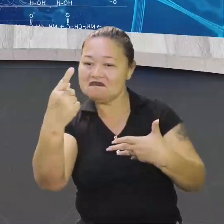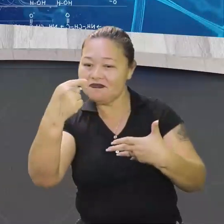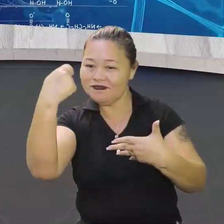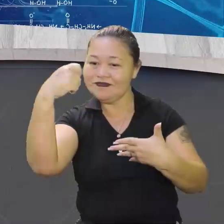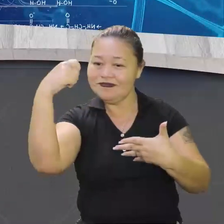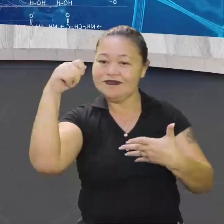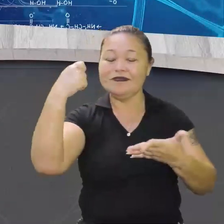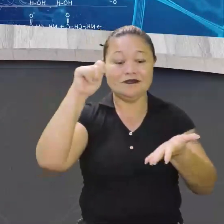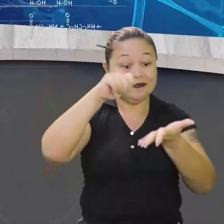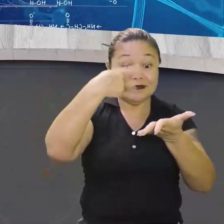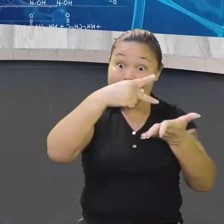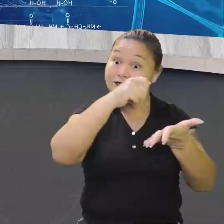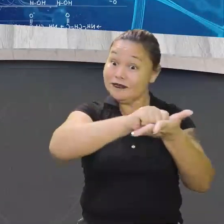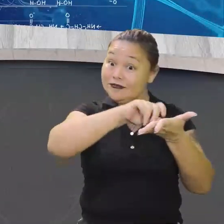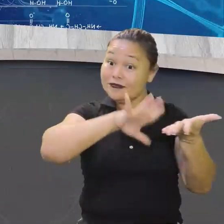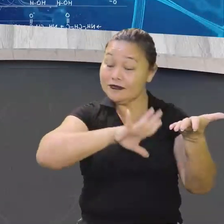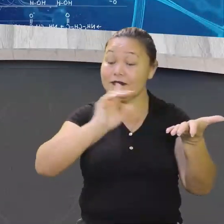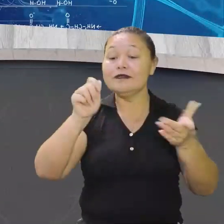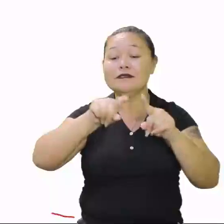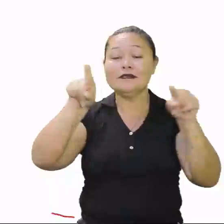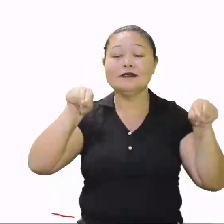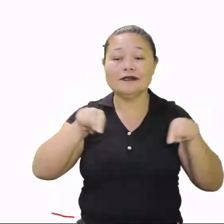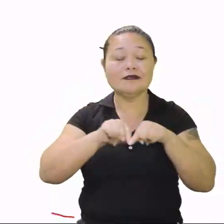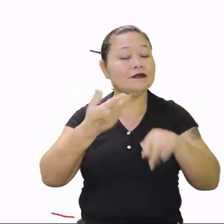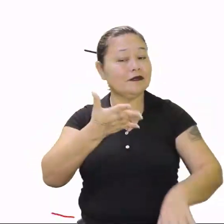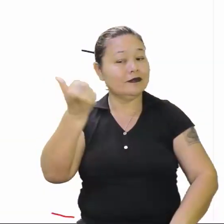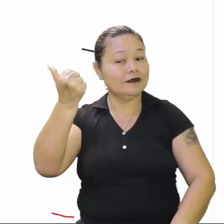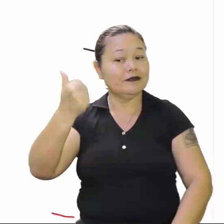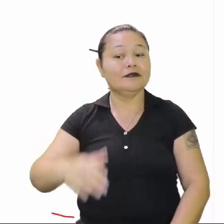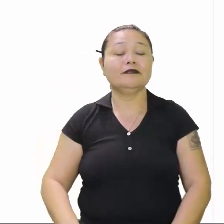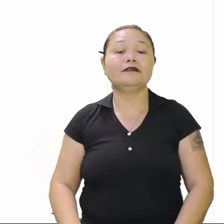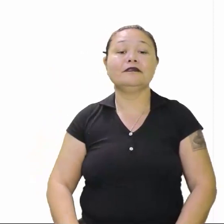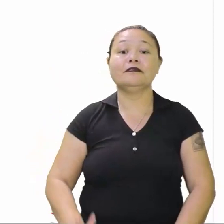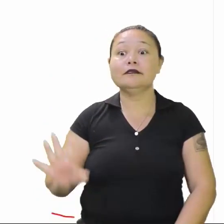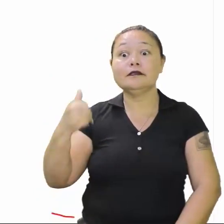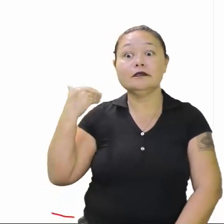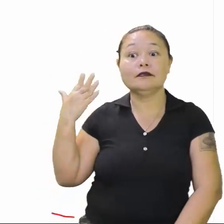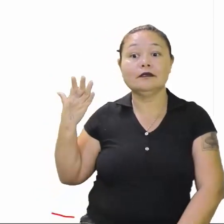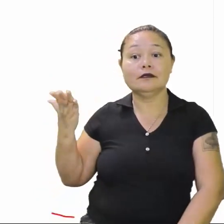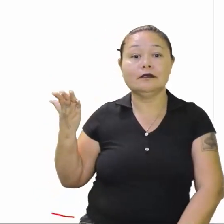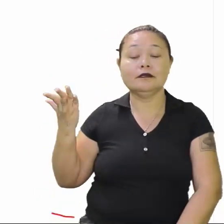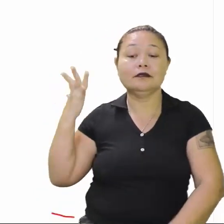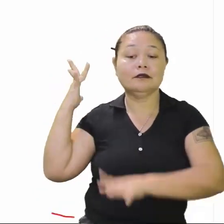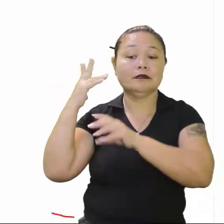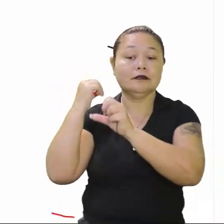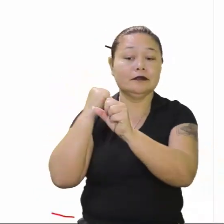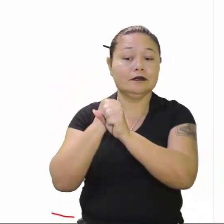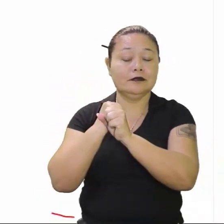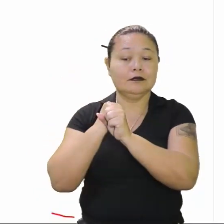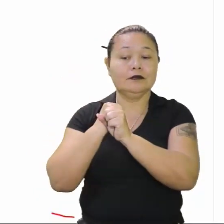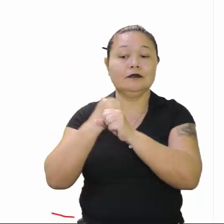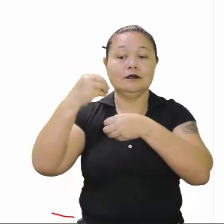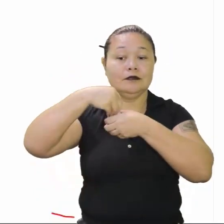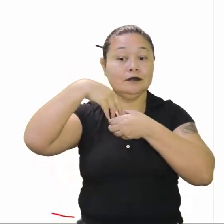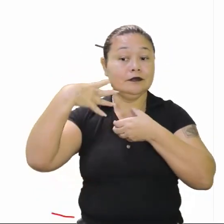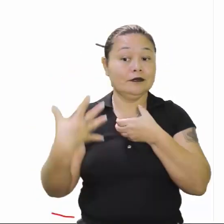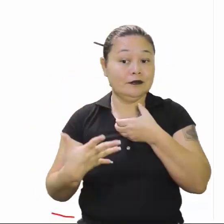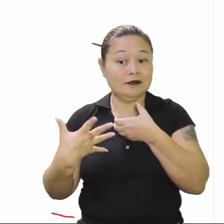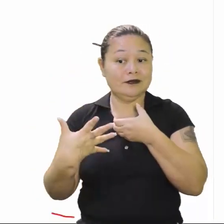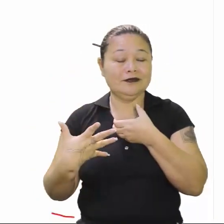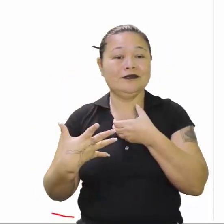sua atividade de sala. Vamos lá, então? Olha só aí a revisão do conteúdo.